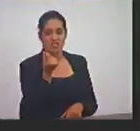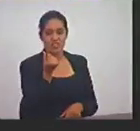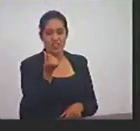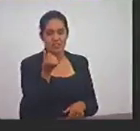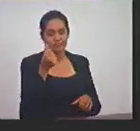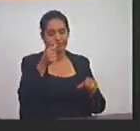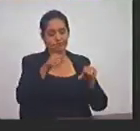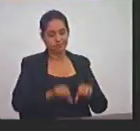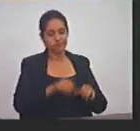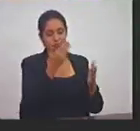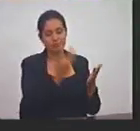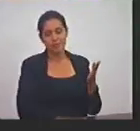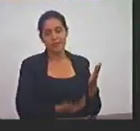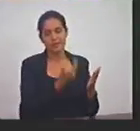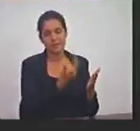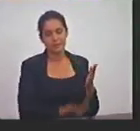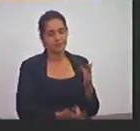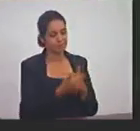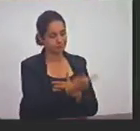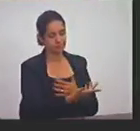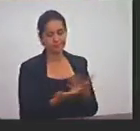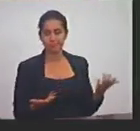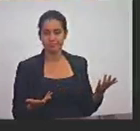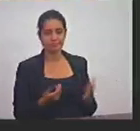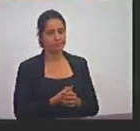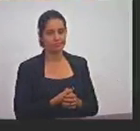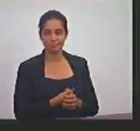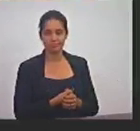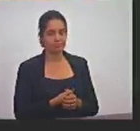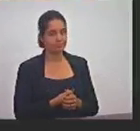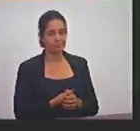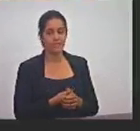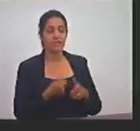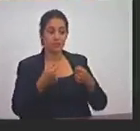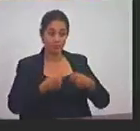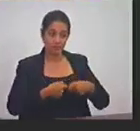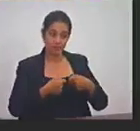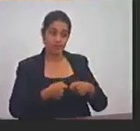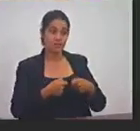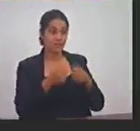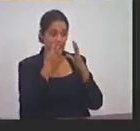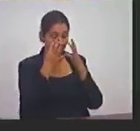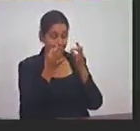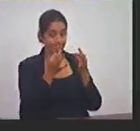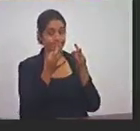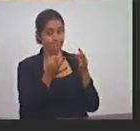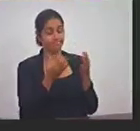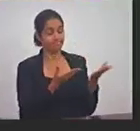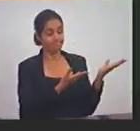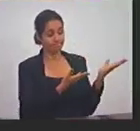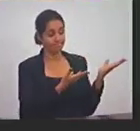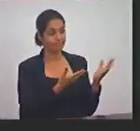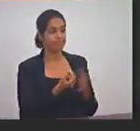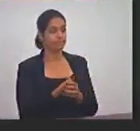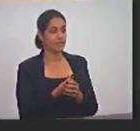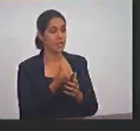dinheiro nosso, é dinheiro do povo, nós pagamos impostos, tá aí, ó. Então precisa-se, eu já peço que o César está aqui presente, o Marcelino, que está